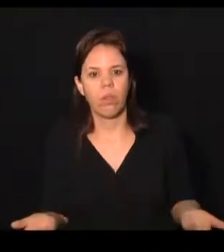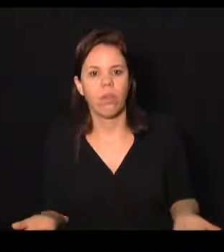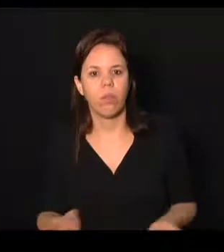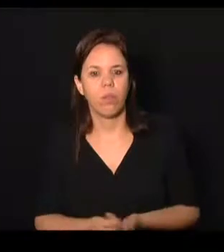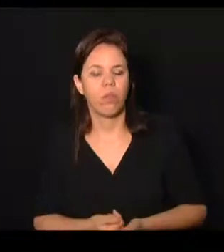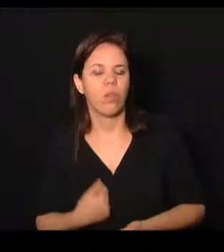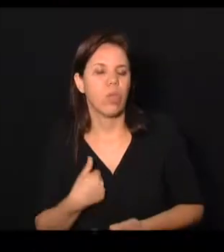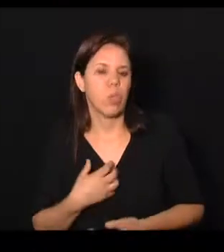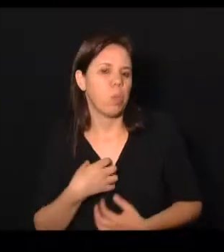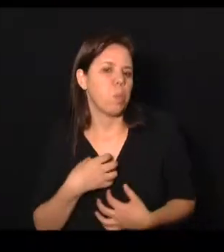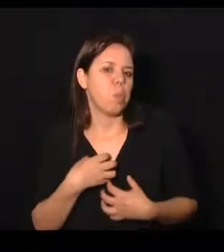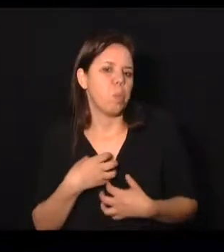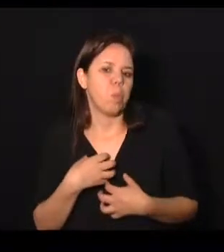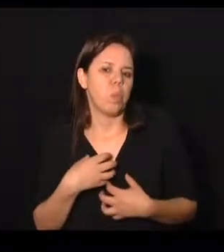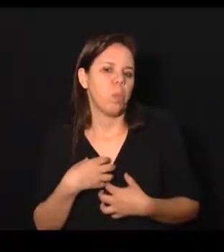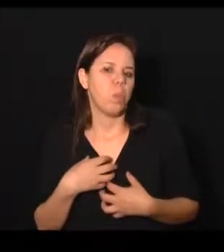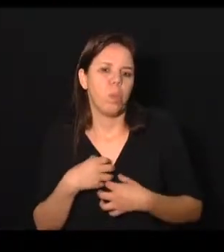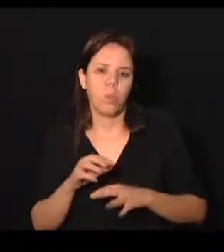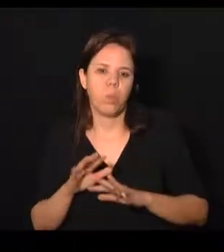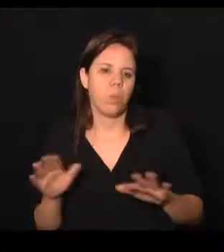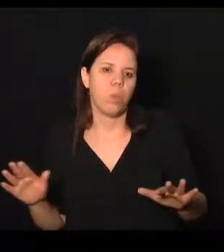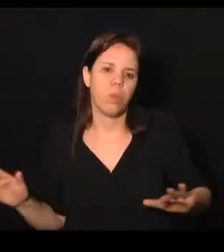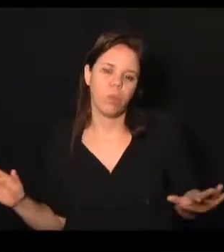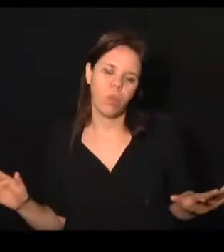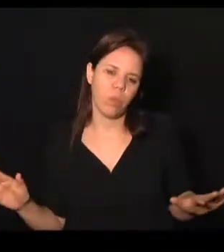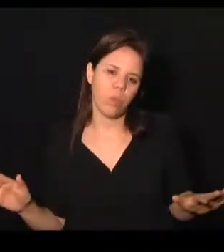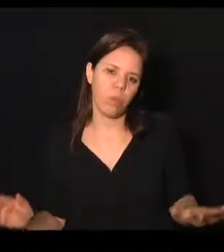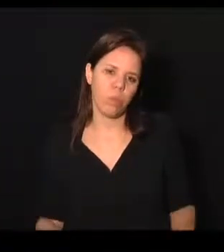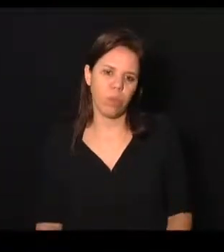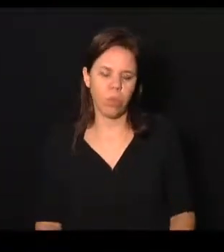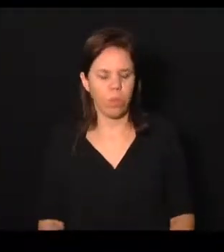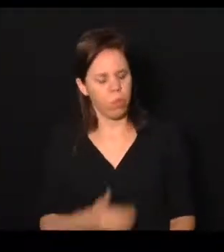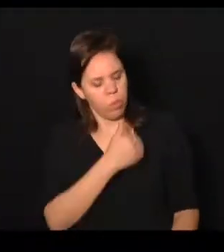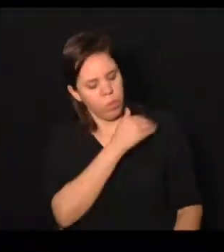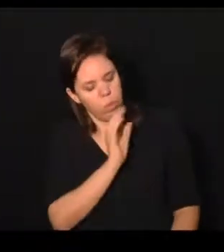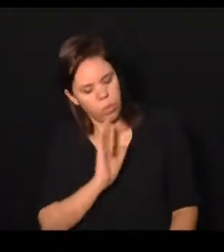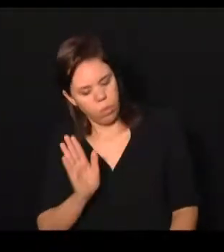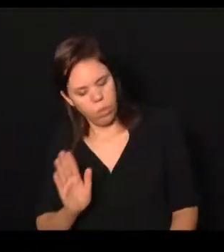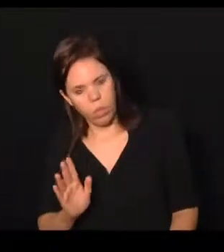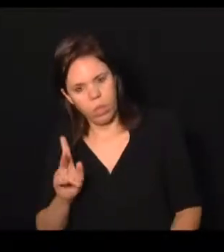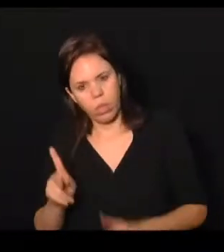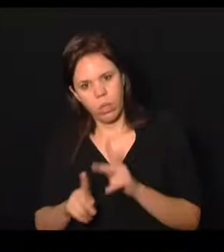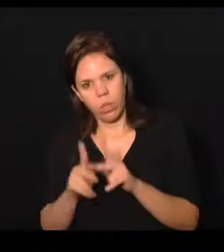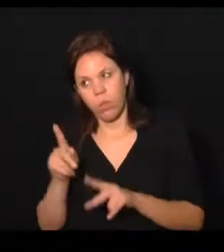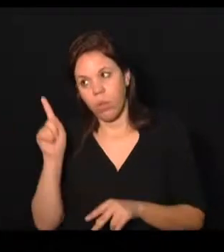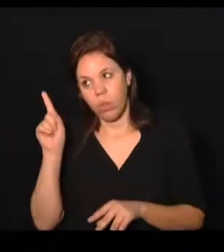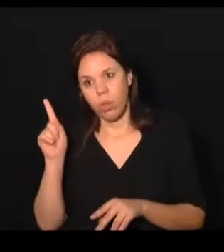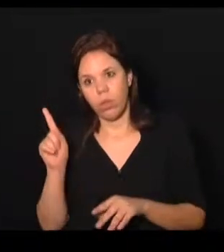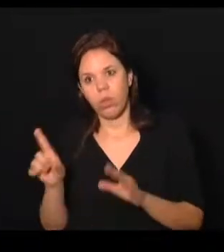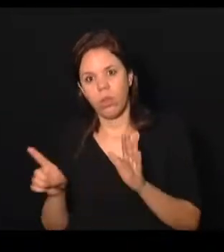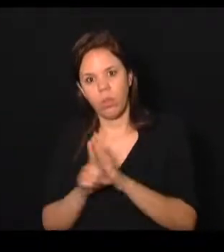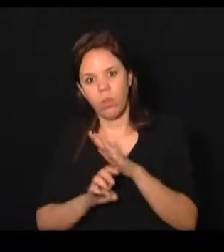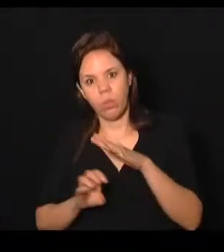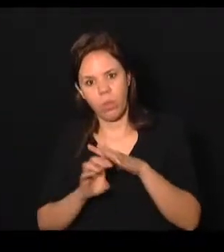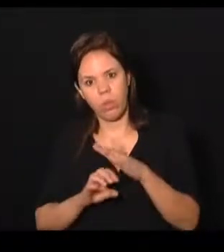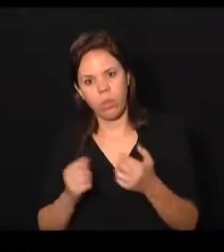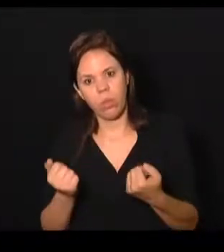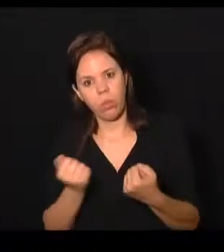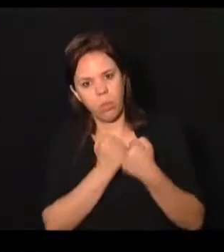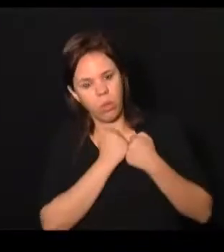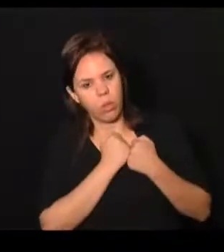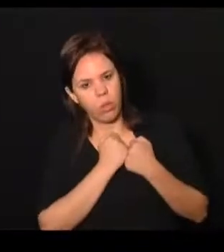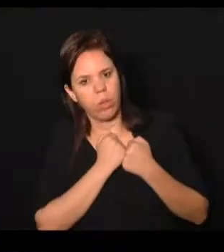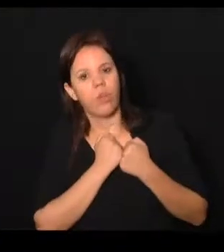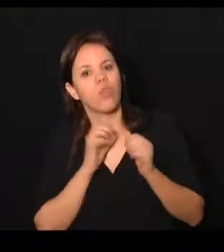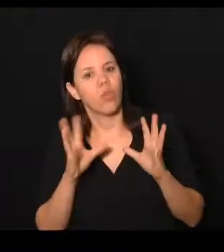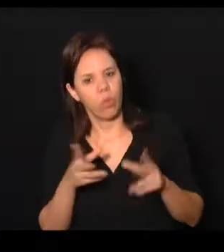Então, eu não me sinto não, nenhum tipo de preconceito. Os empresários de Barão Geraldo, que muito me ajudam, me apoiam muito,